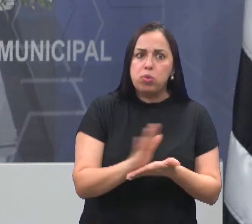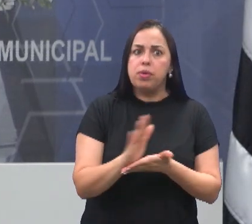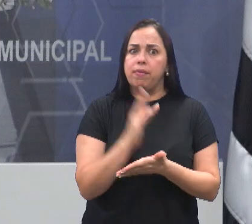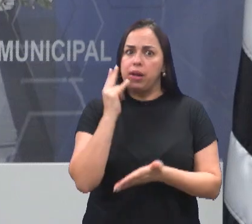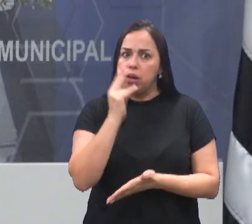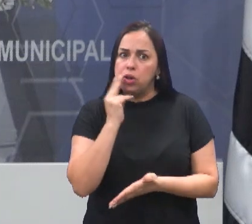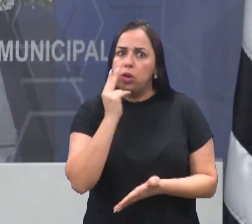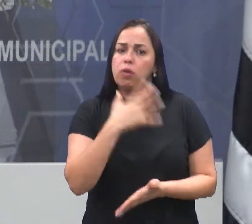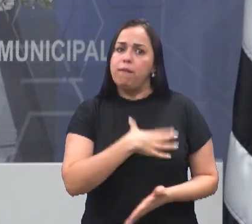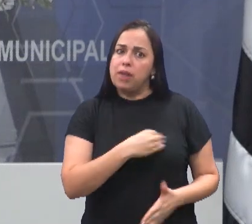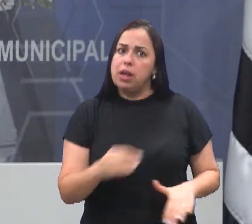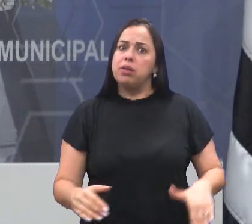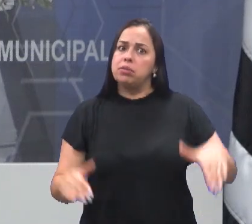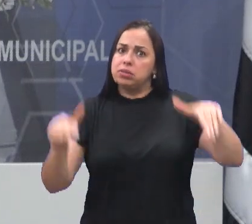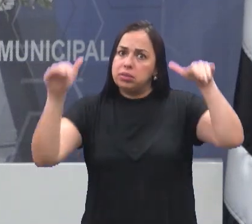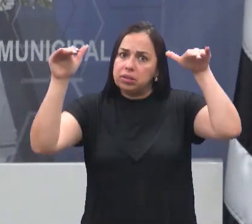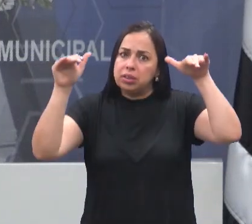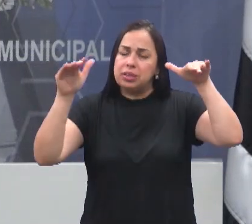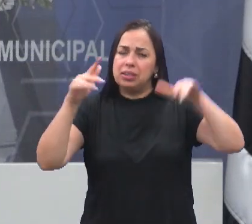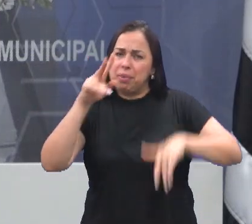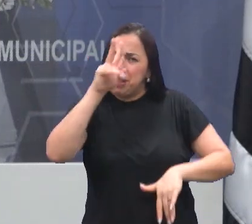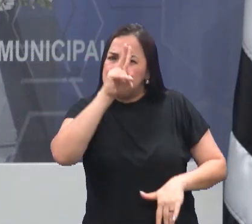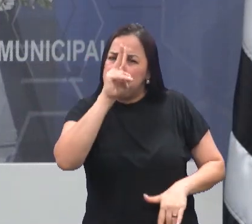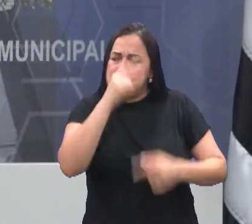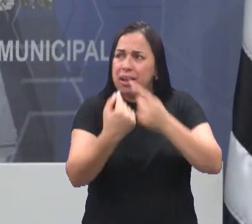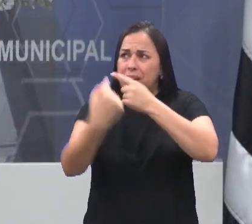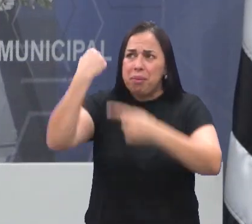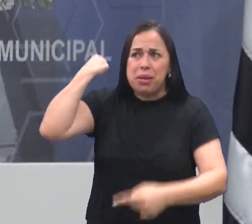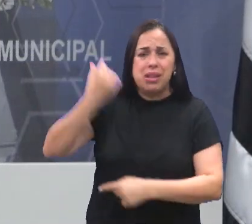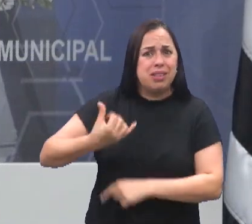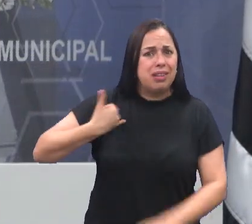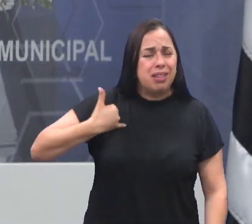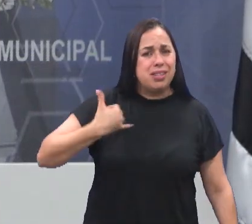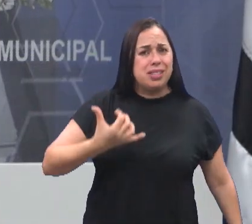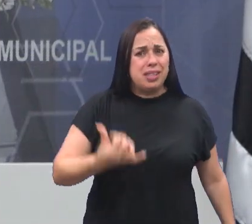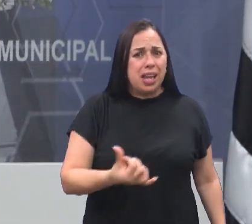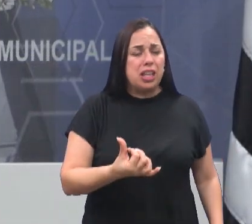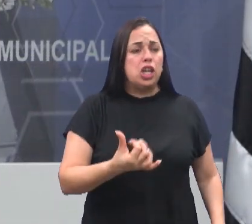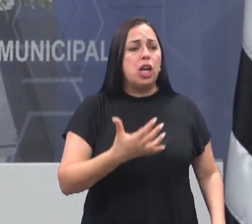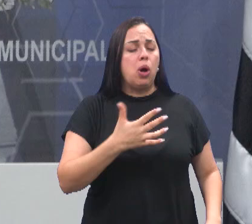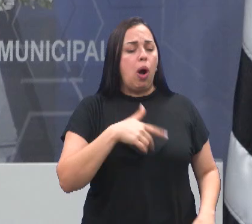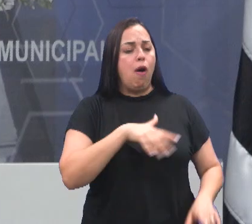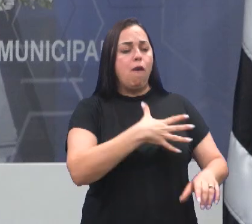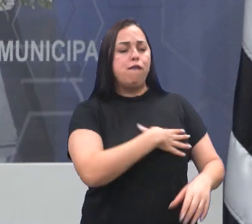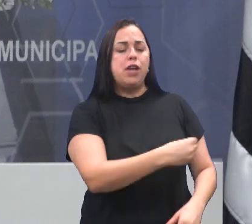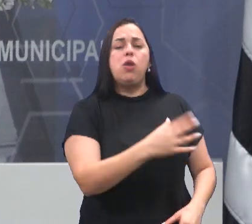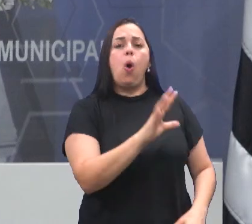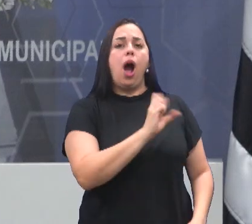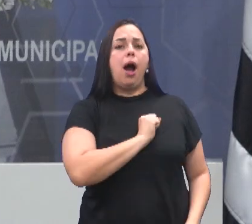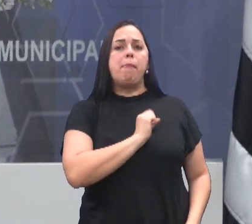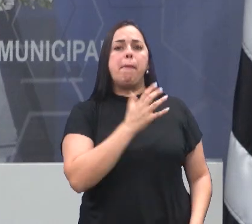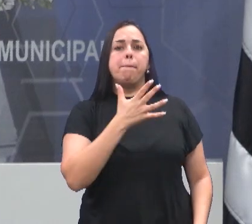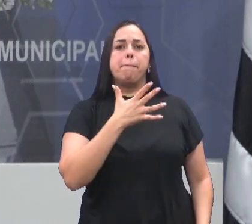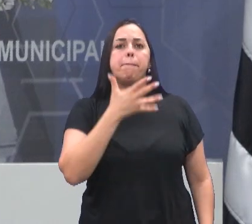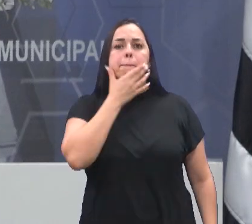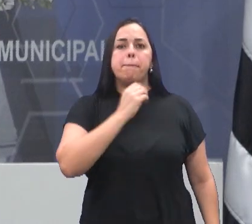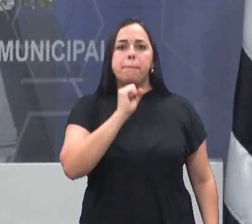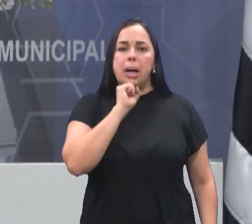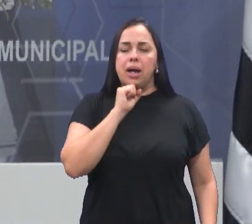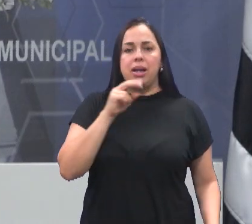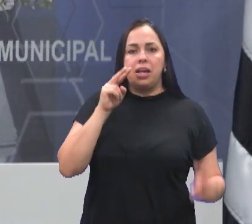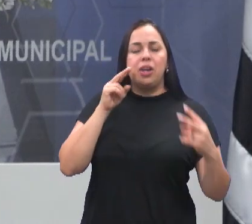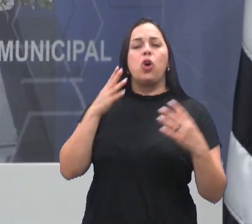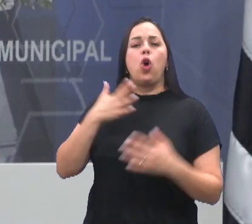né? Lembrar dessa fase de 6, 10 anos da criança ali, que como gosta do pai, como gosta da mãe, e passa por uma realidade